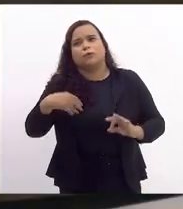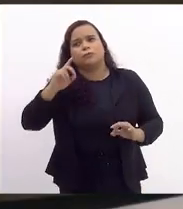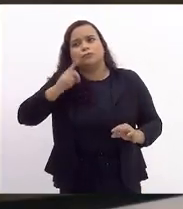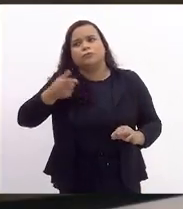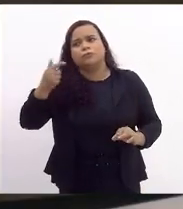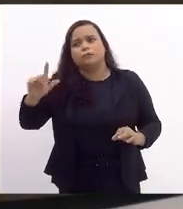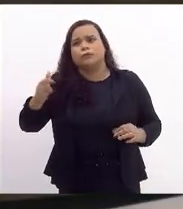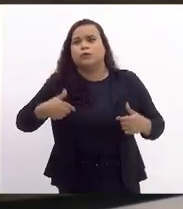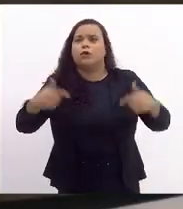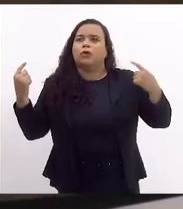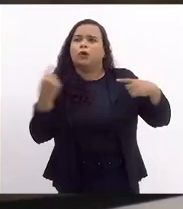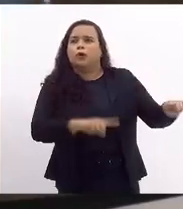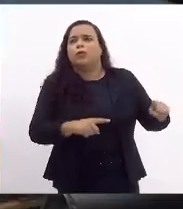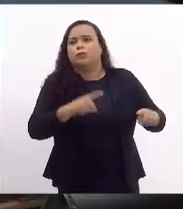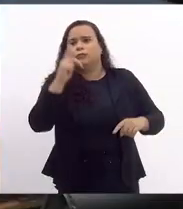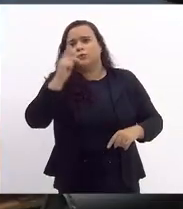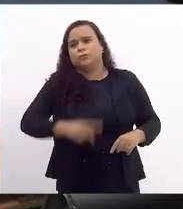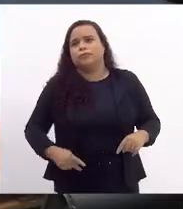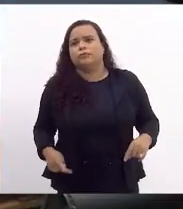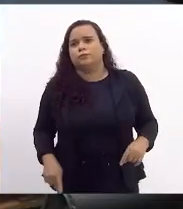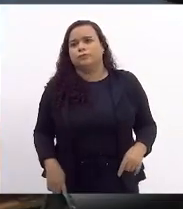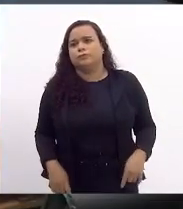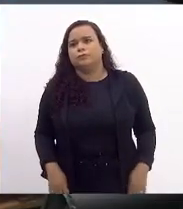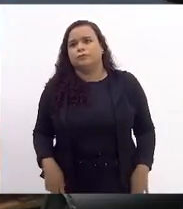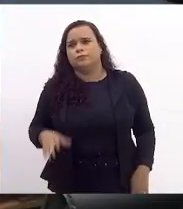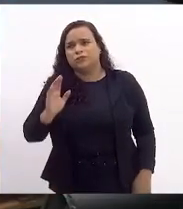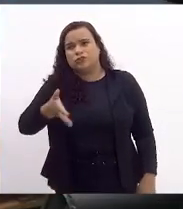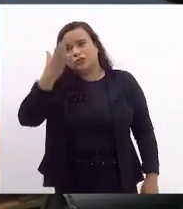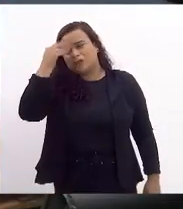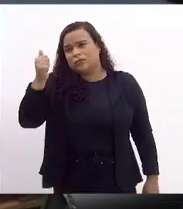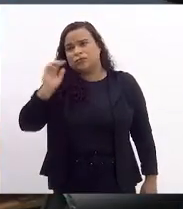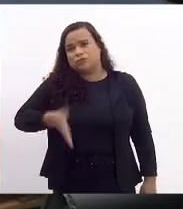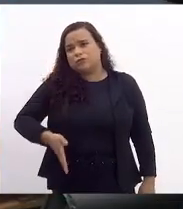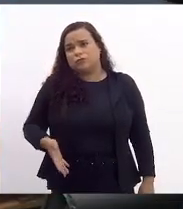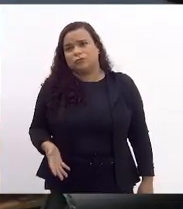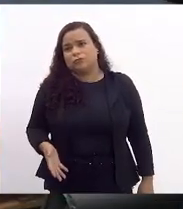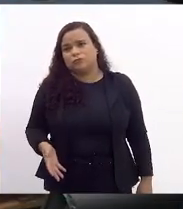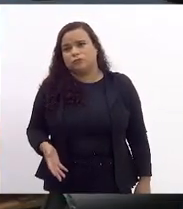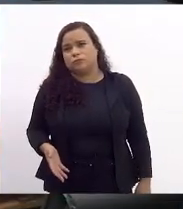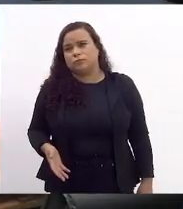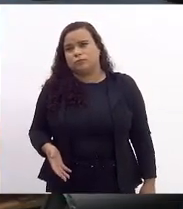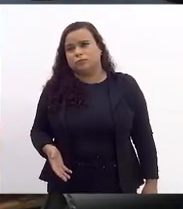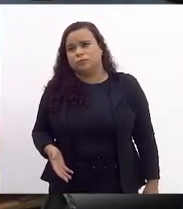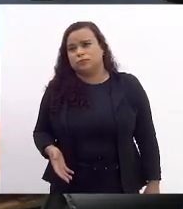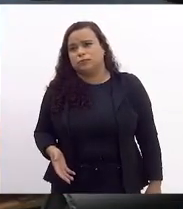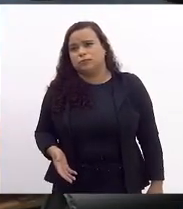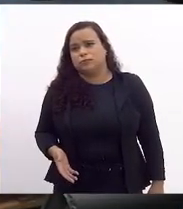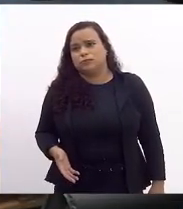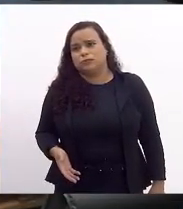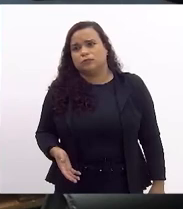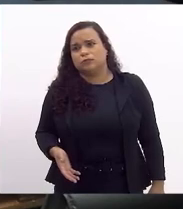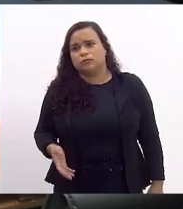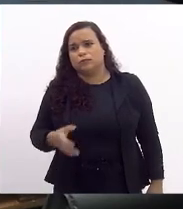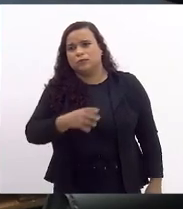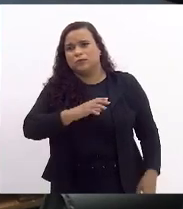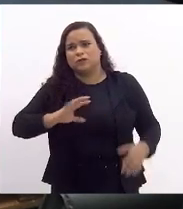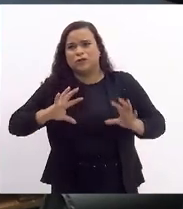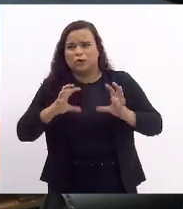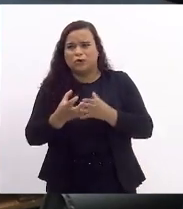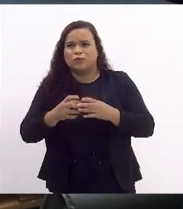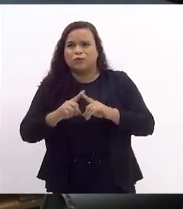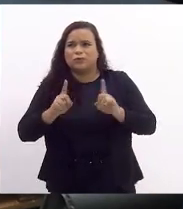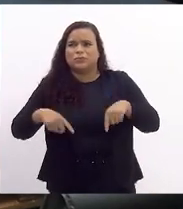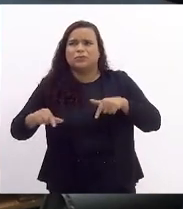contrário brasileiros Então já sabíamos que era assim posso dormir só e servidores públicos posto de